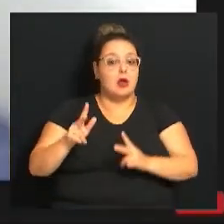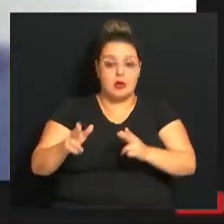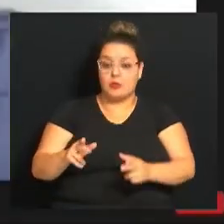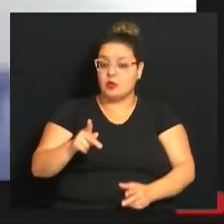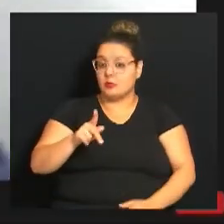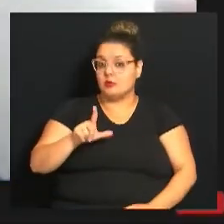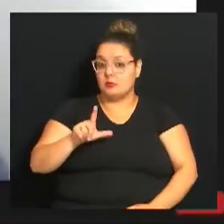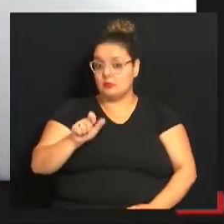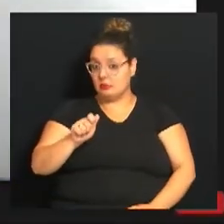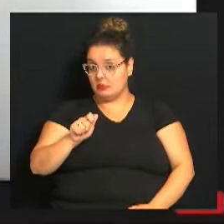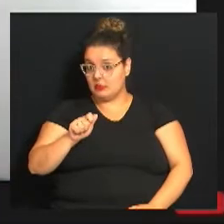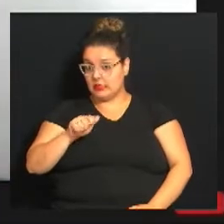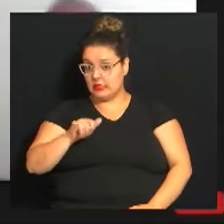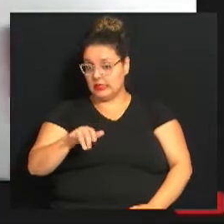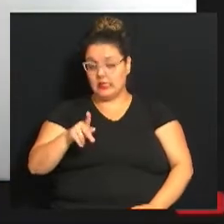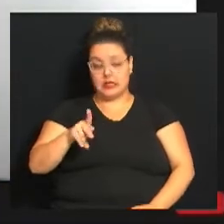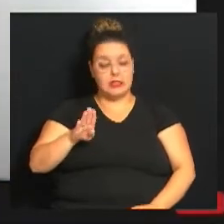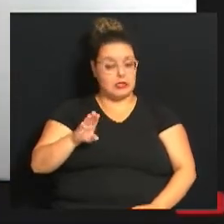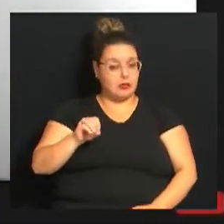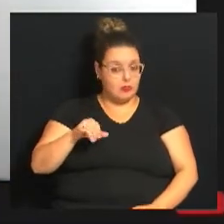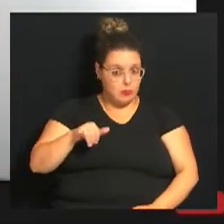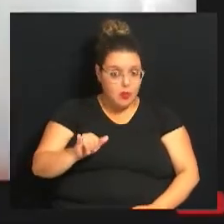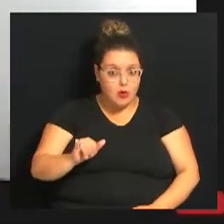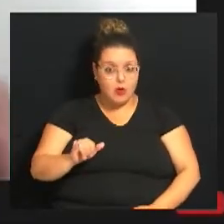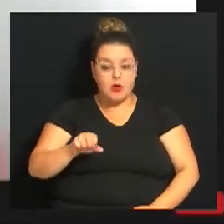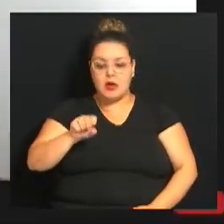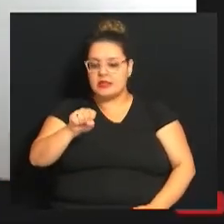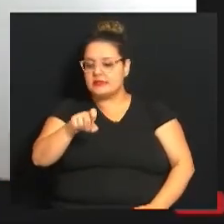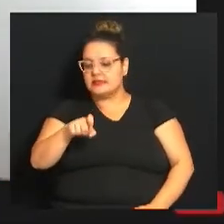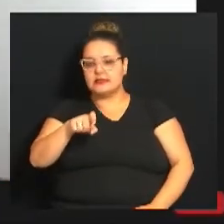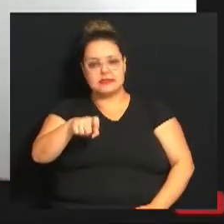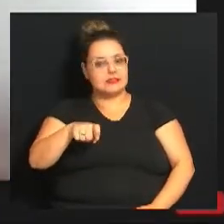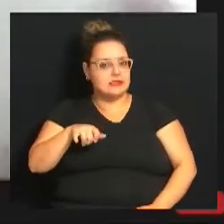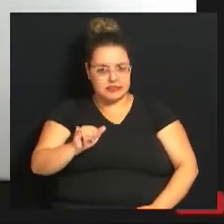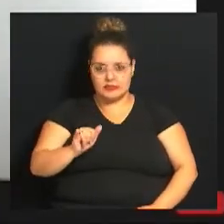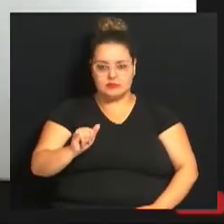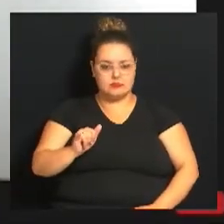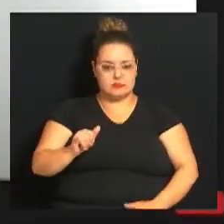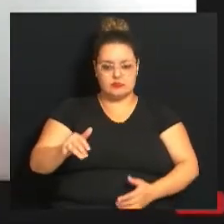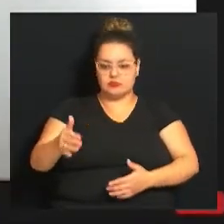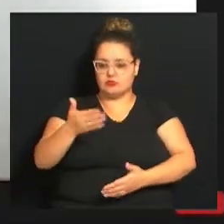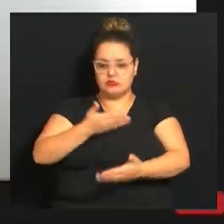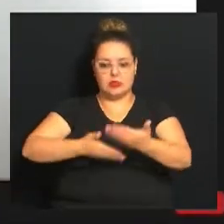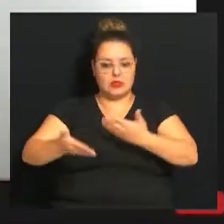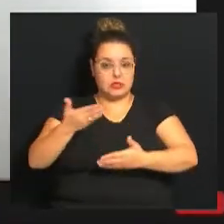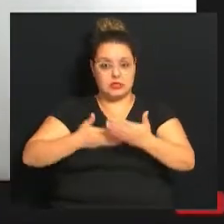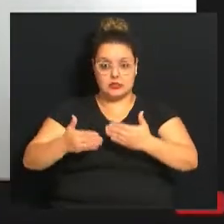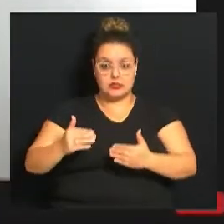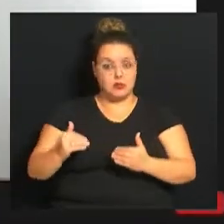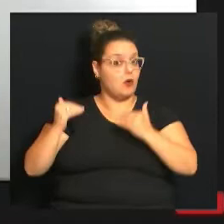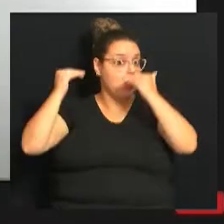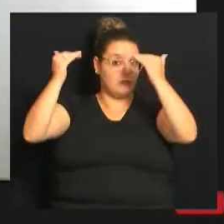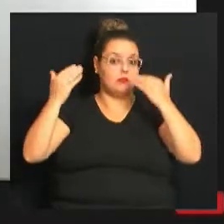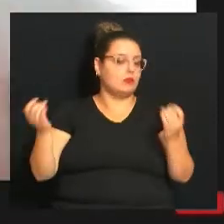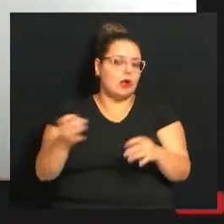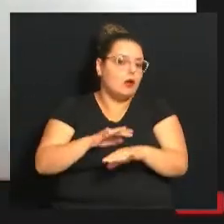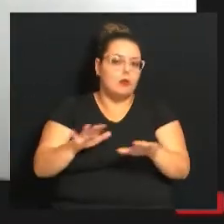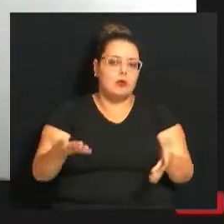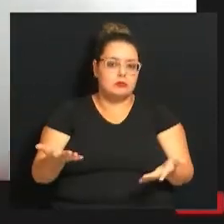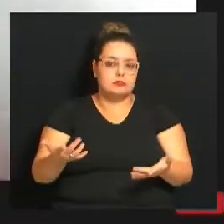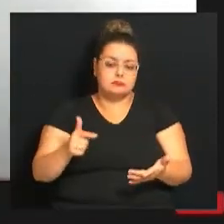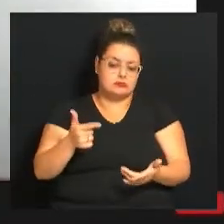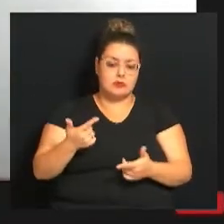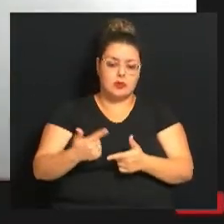que tinham tiragens grandes no mundo do entretenimento adulto, não tem mais, acabou. E também não tem porquê, né? É